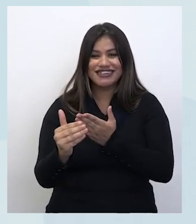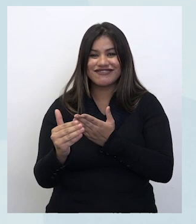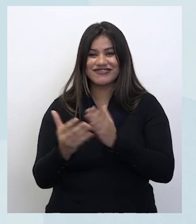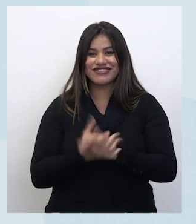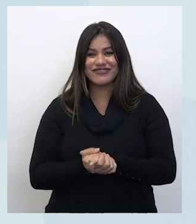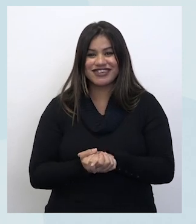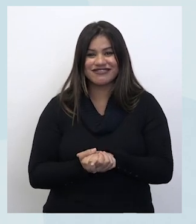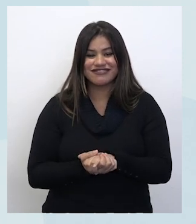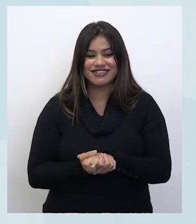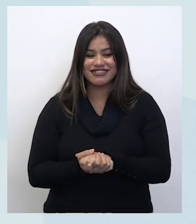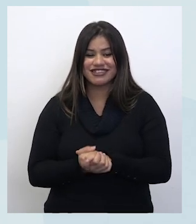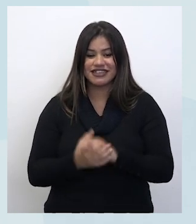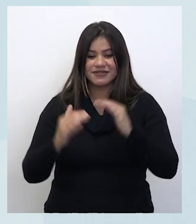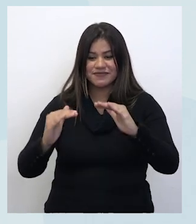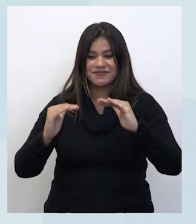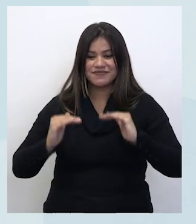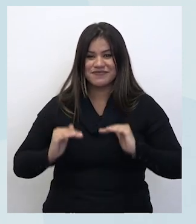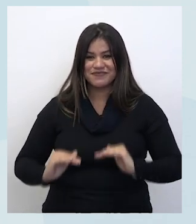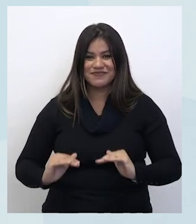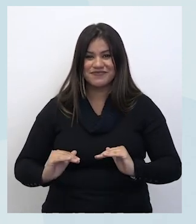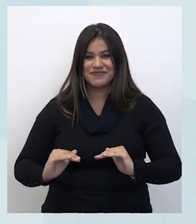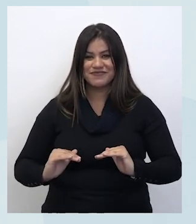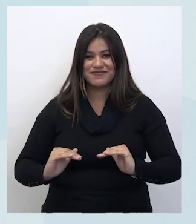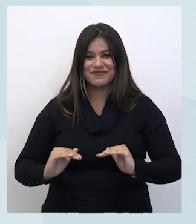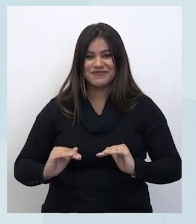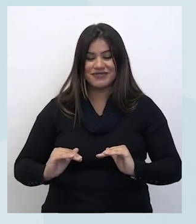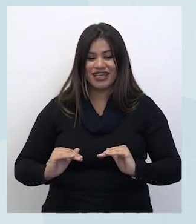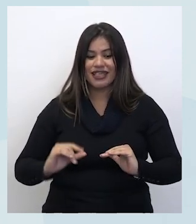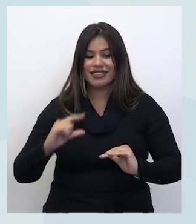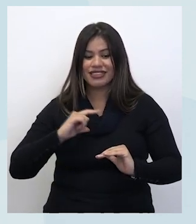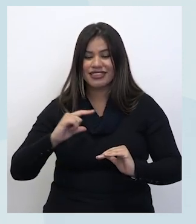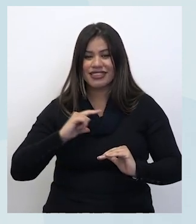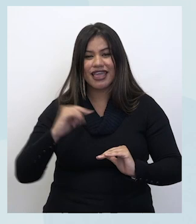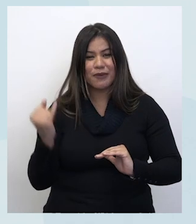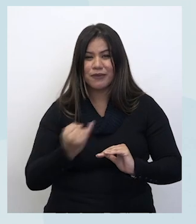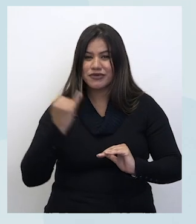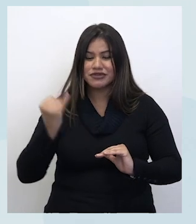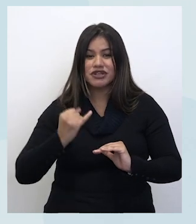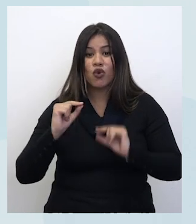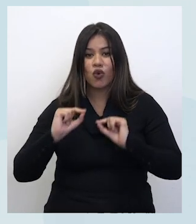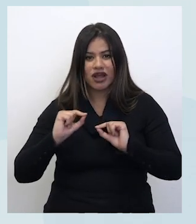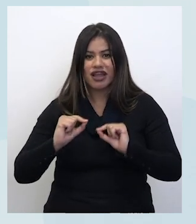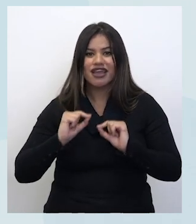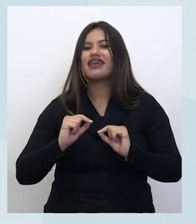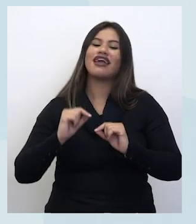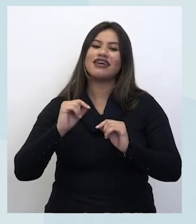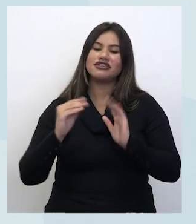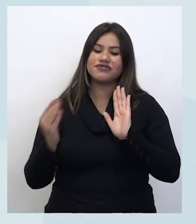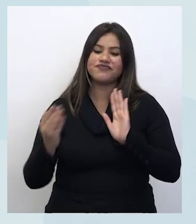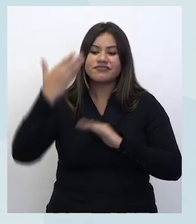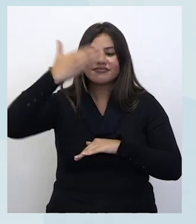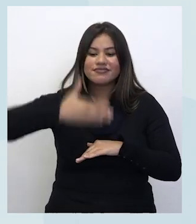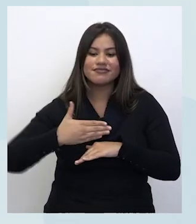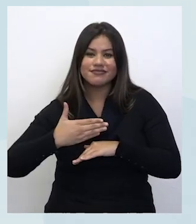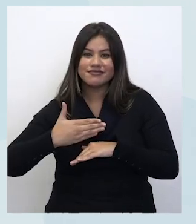local muito importante, e eu vou dizer por quê para vocês. É aqui um campo onde a gente coloca a evidência. O que